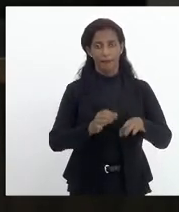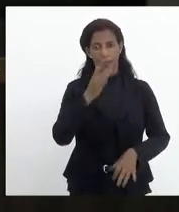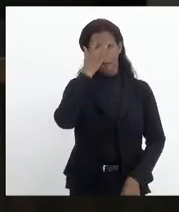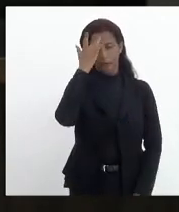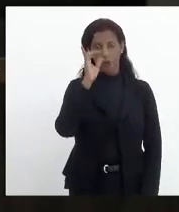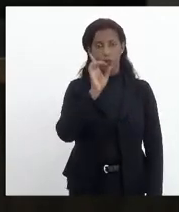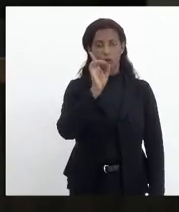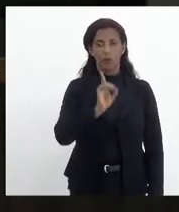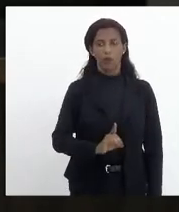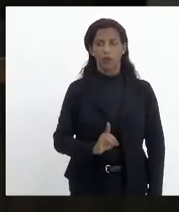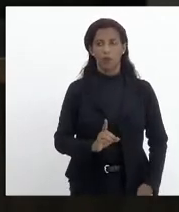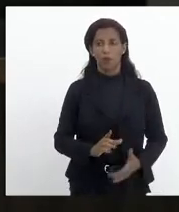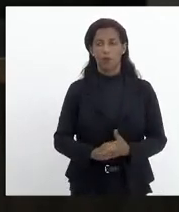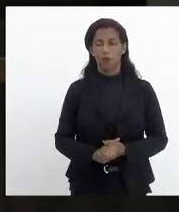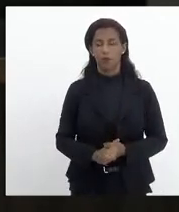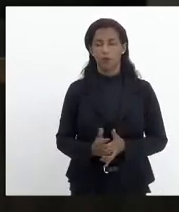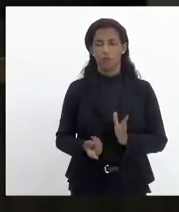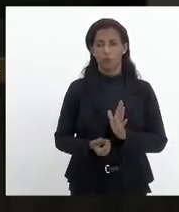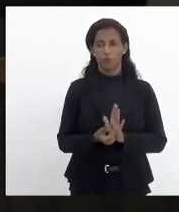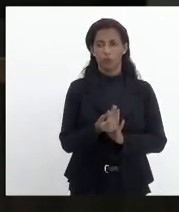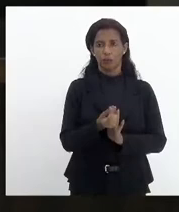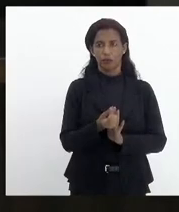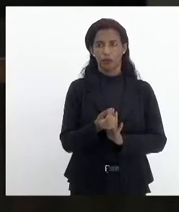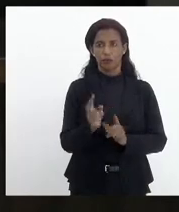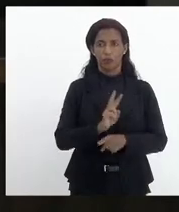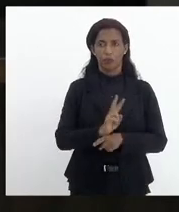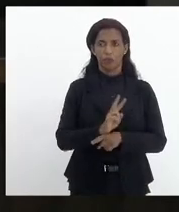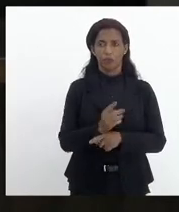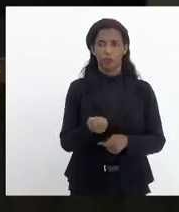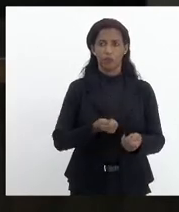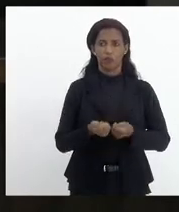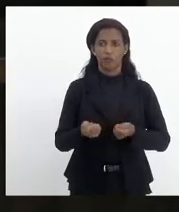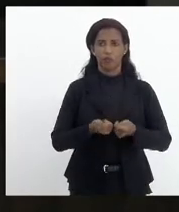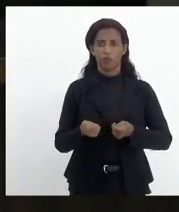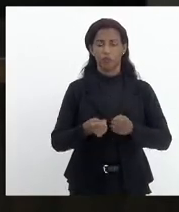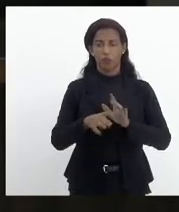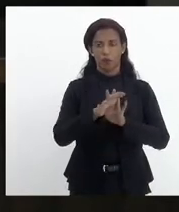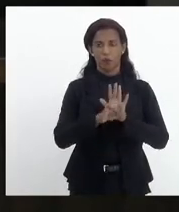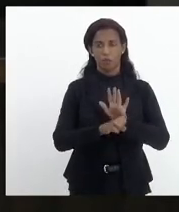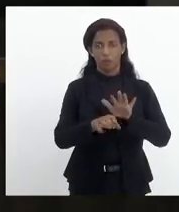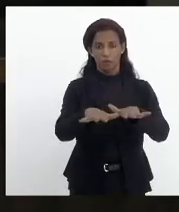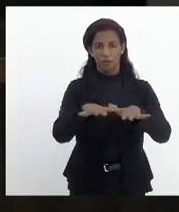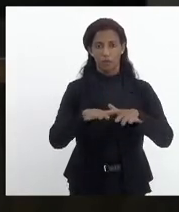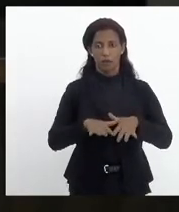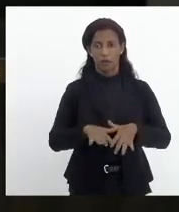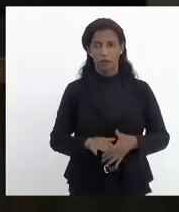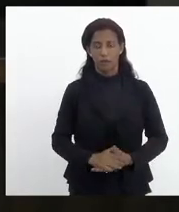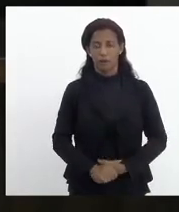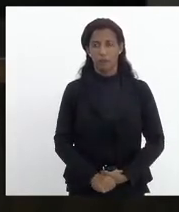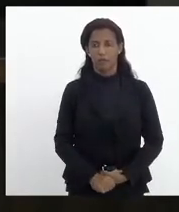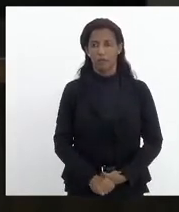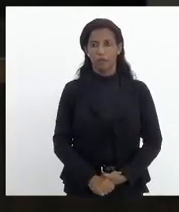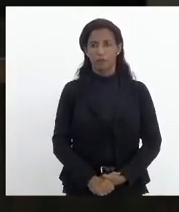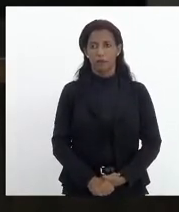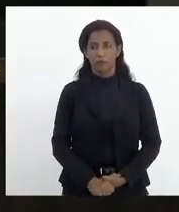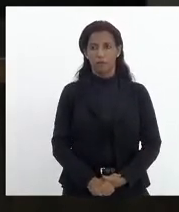com deficiência, de orçamento, finanças, fiscalização financeira e controle, às emendas de plenário.